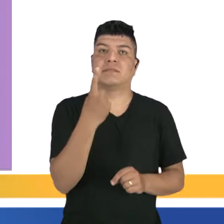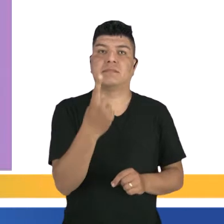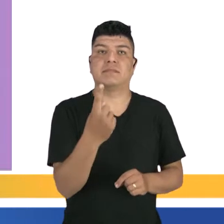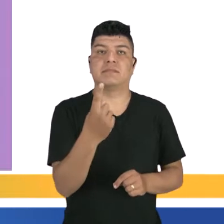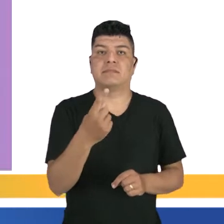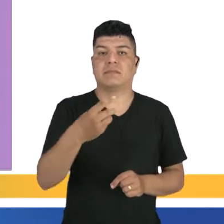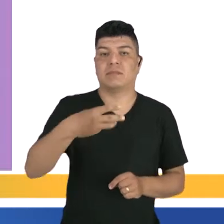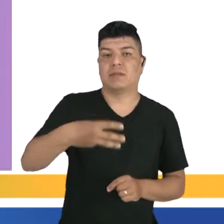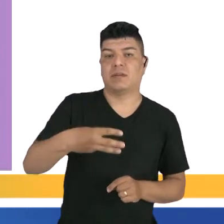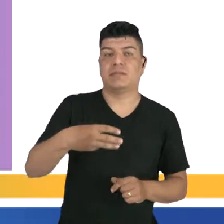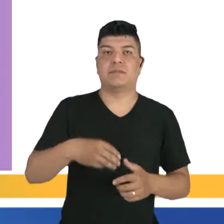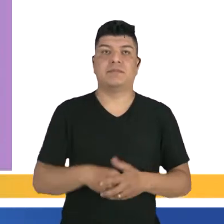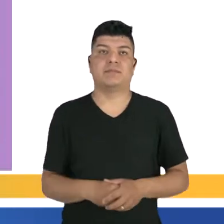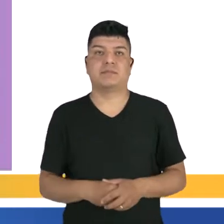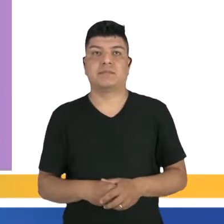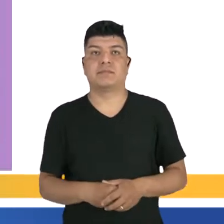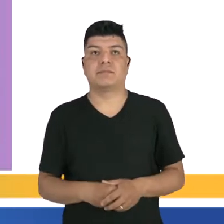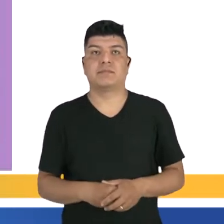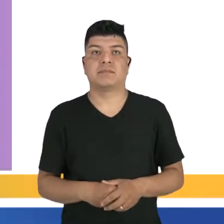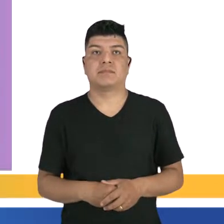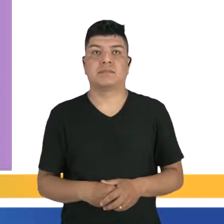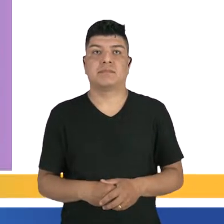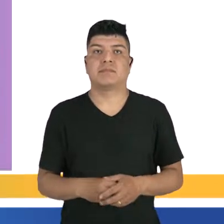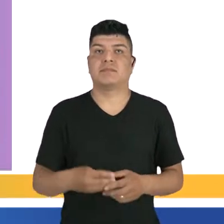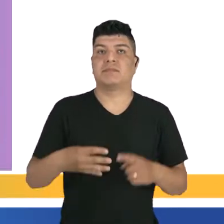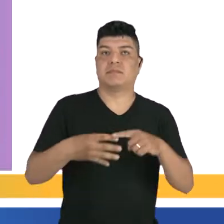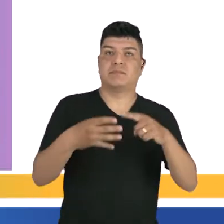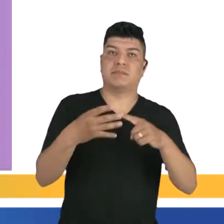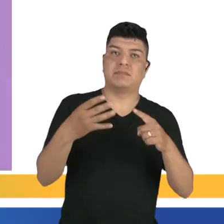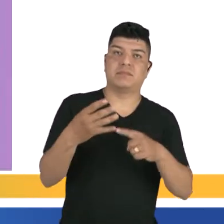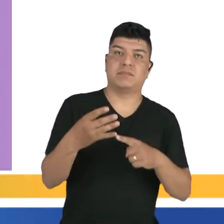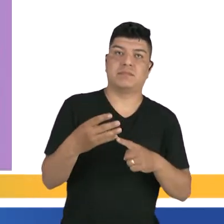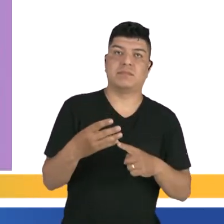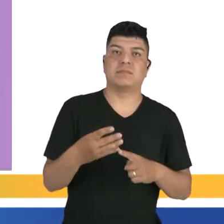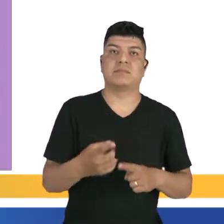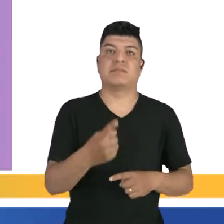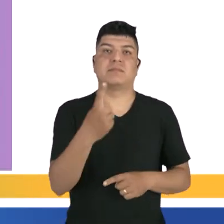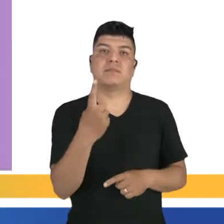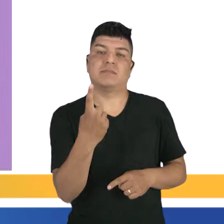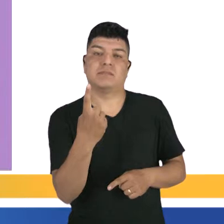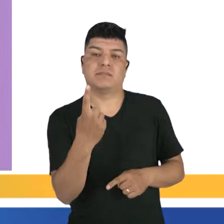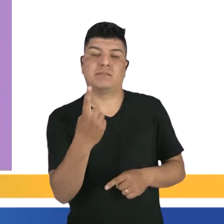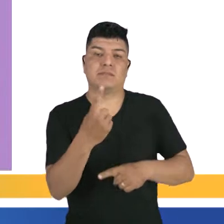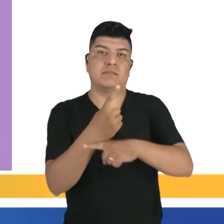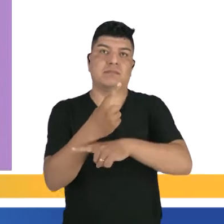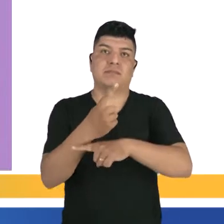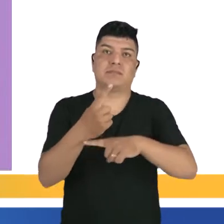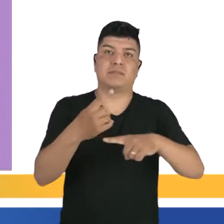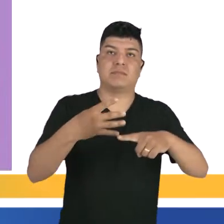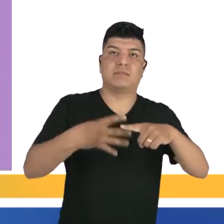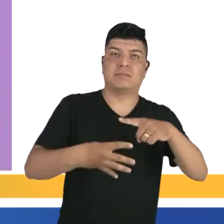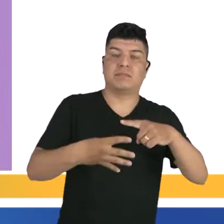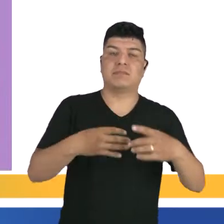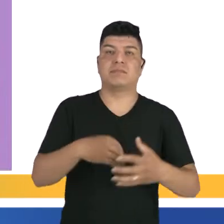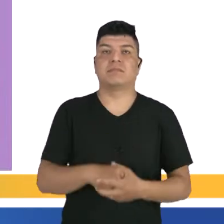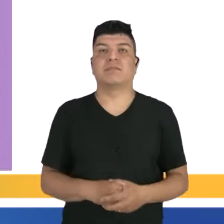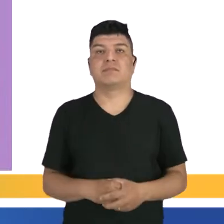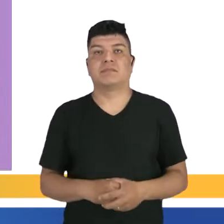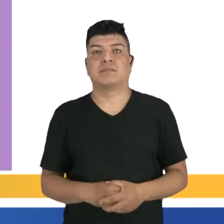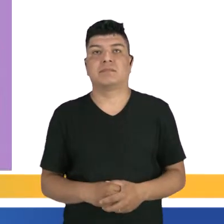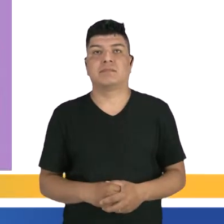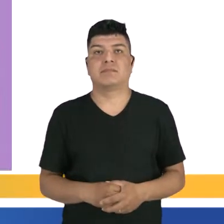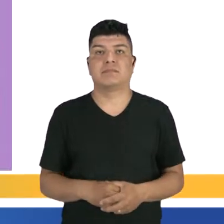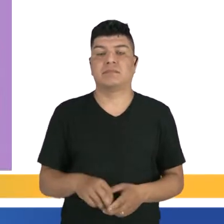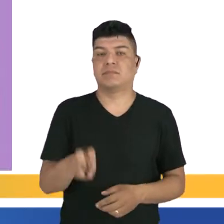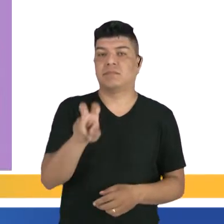da pizza. Se eu divido essa pizza em 4 partes, cada uma dessas partes representa 1/4.